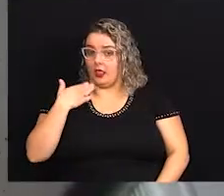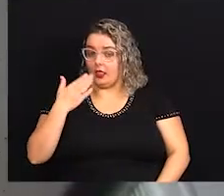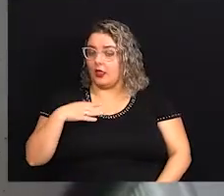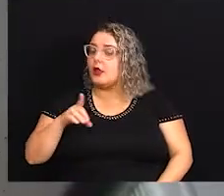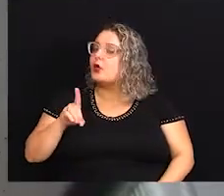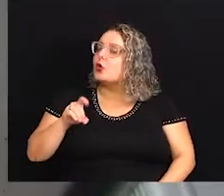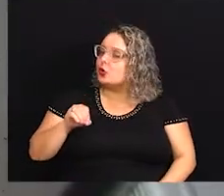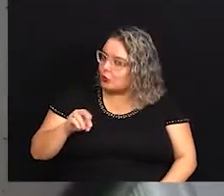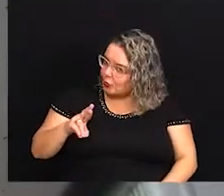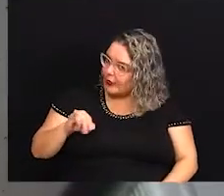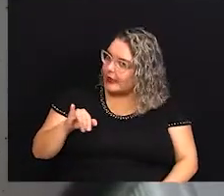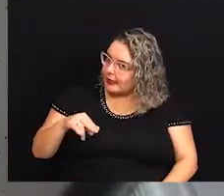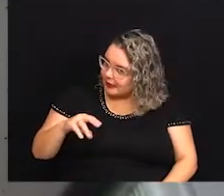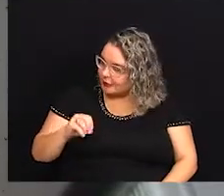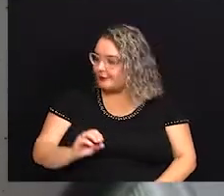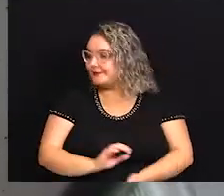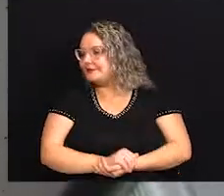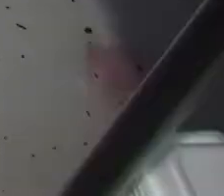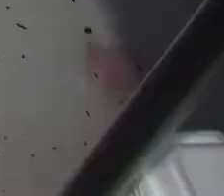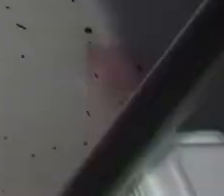pimenta do reino,